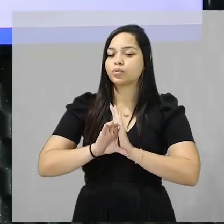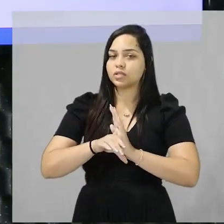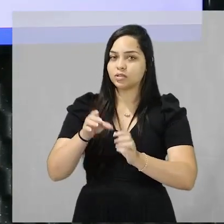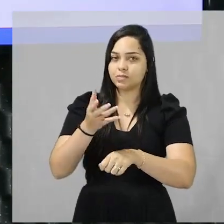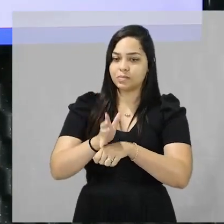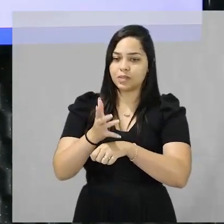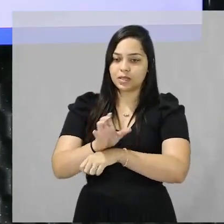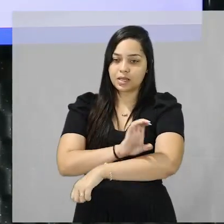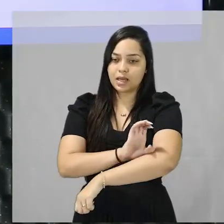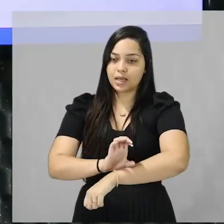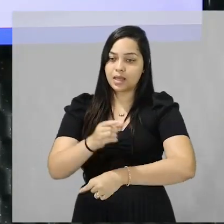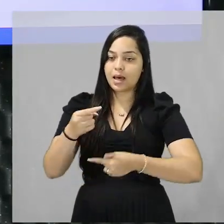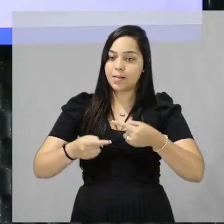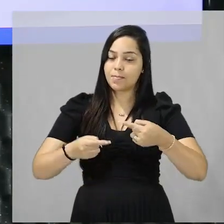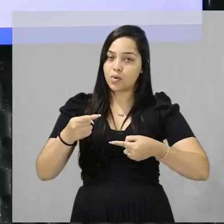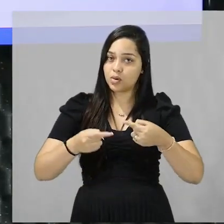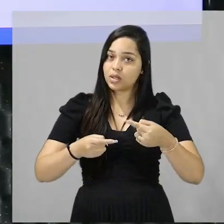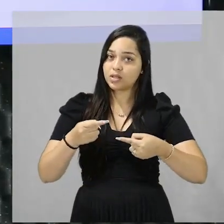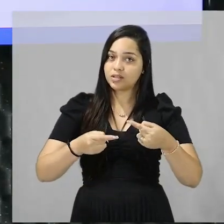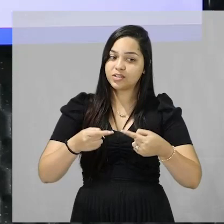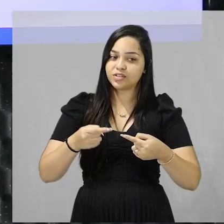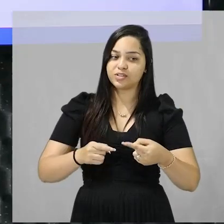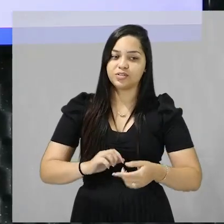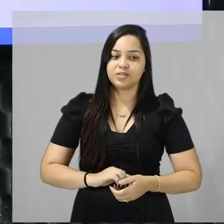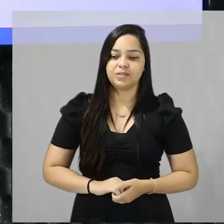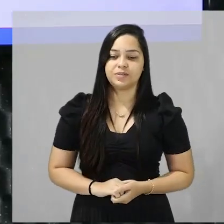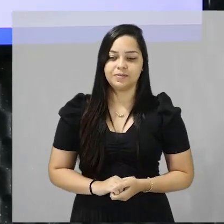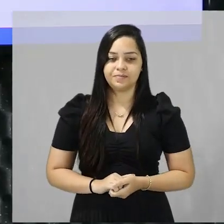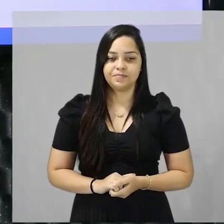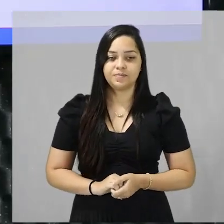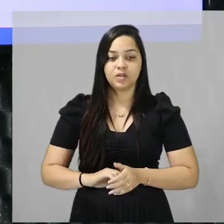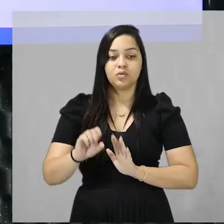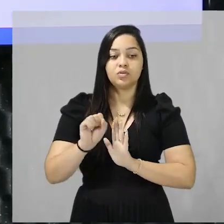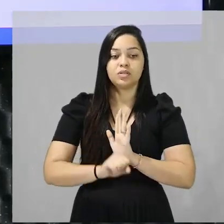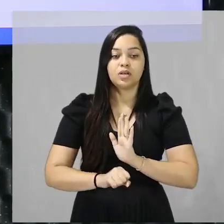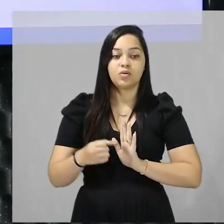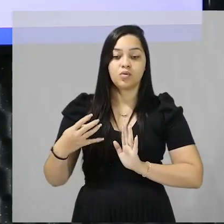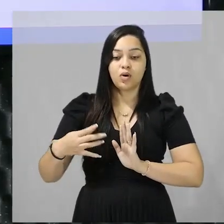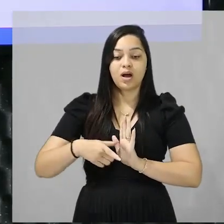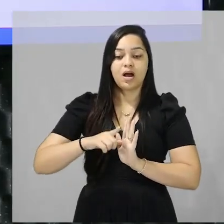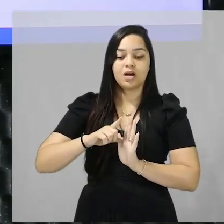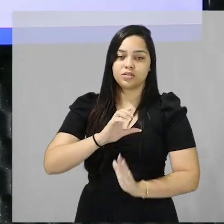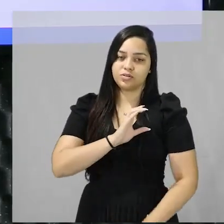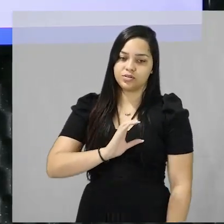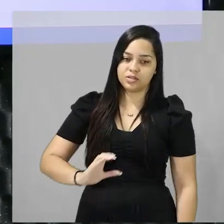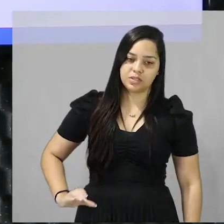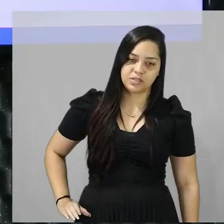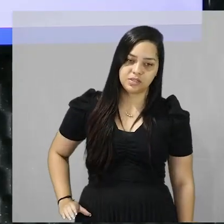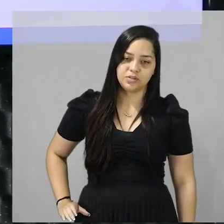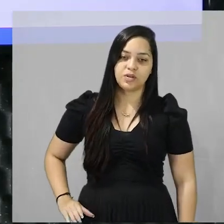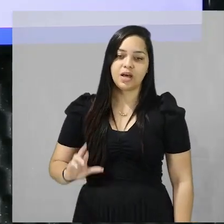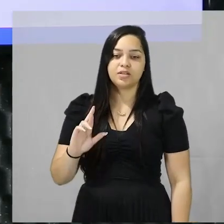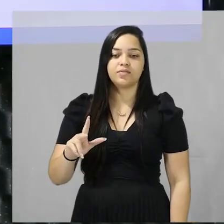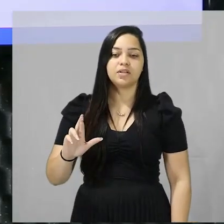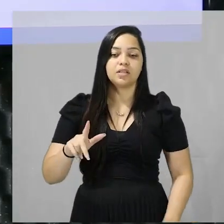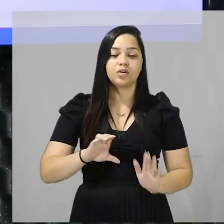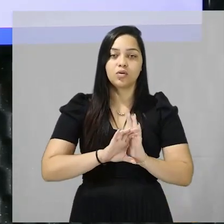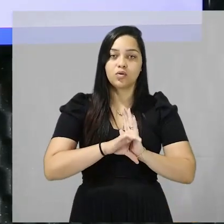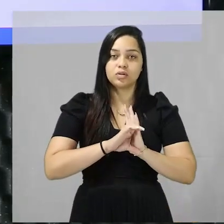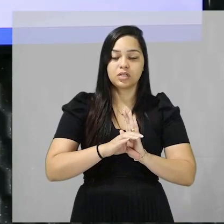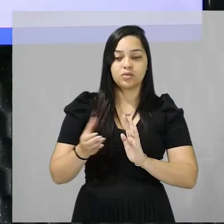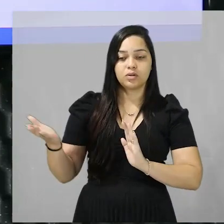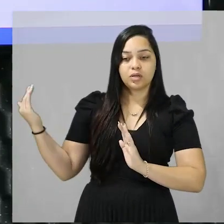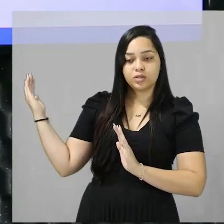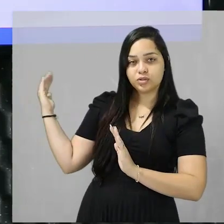ética na política. Olha que coisa legal. Em Atenas, no século IV a.C. Uma diferença entre